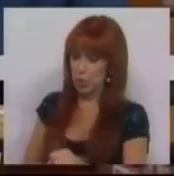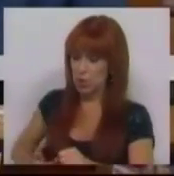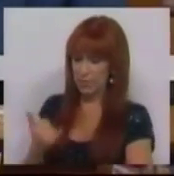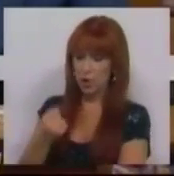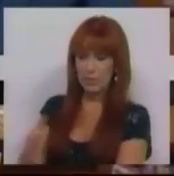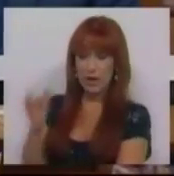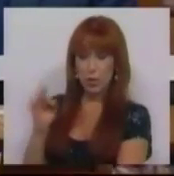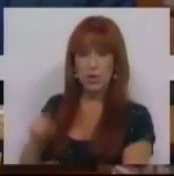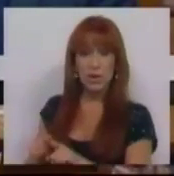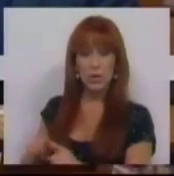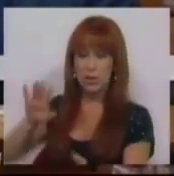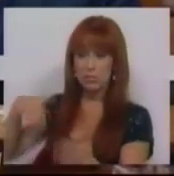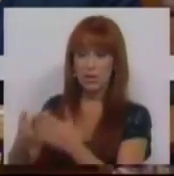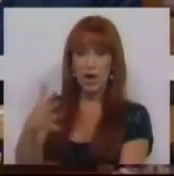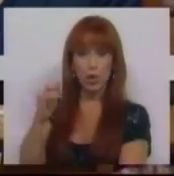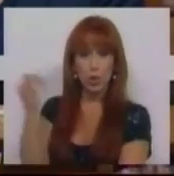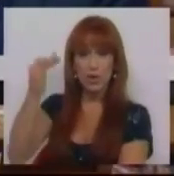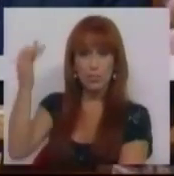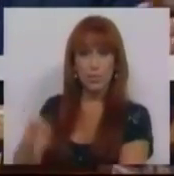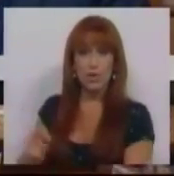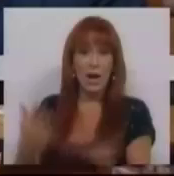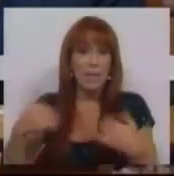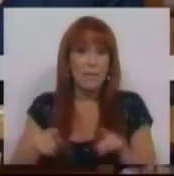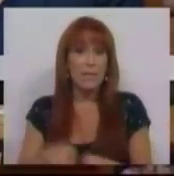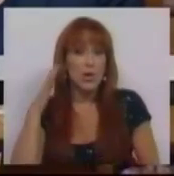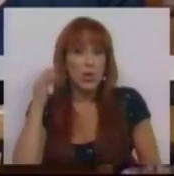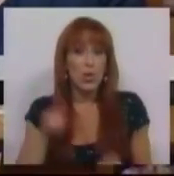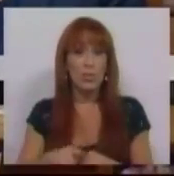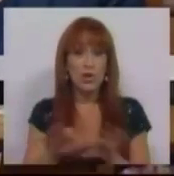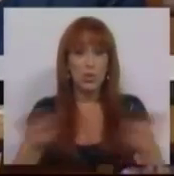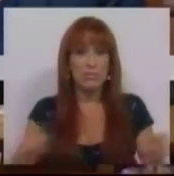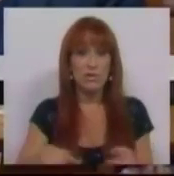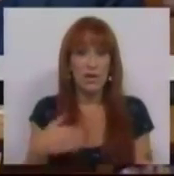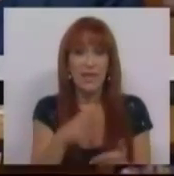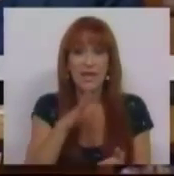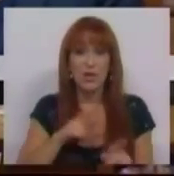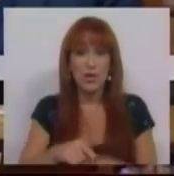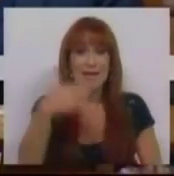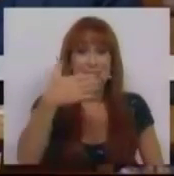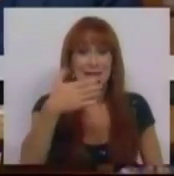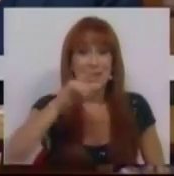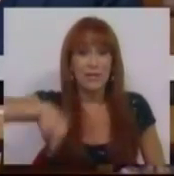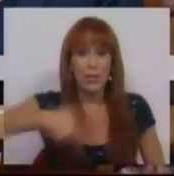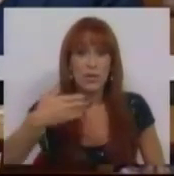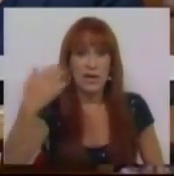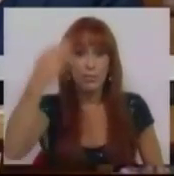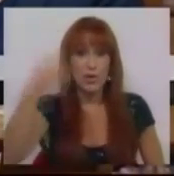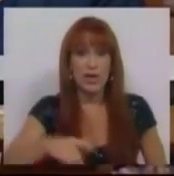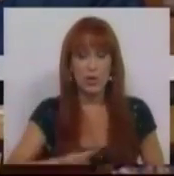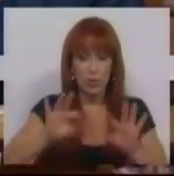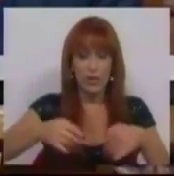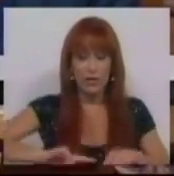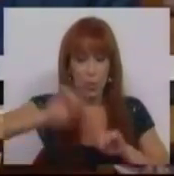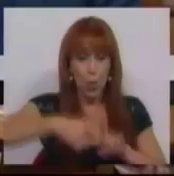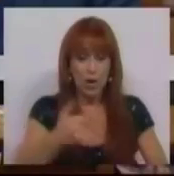em 2014 iria atingir os 12%, mas os números oficiais dão-nos conta de 17,7% no